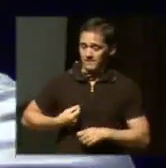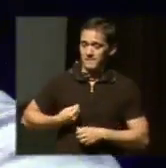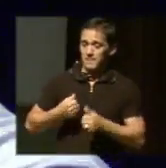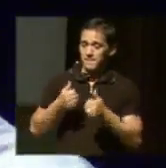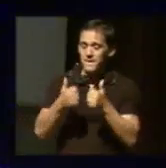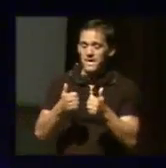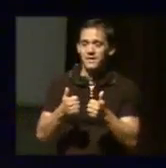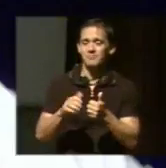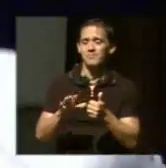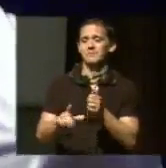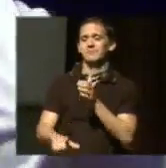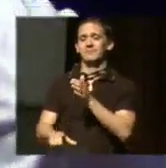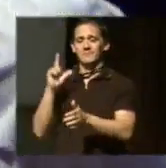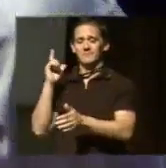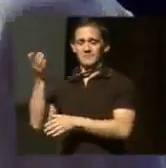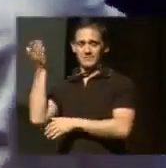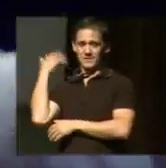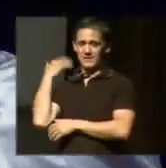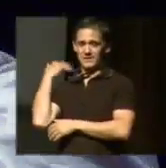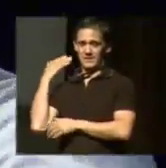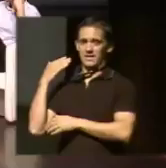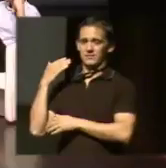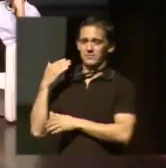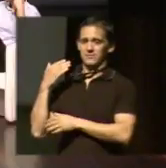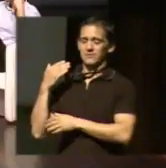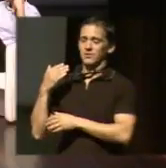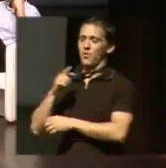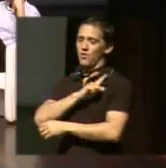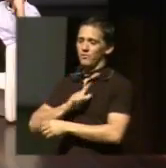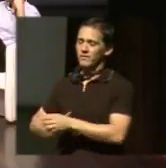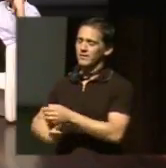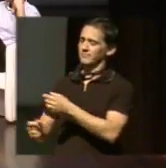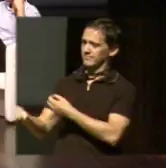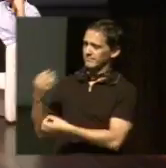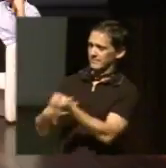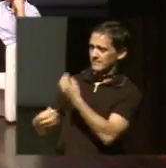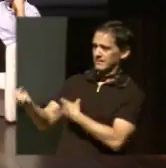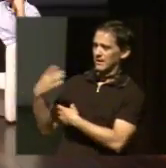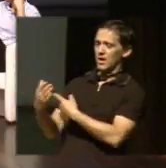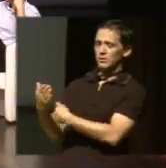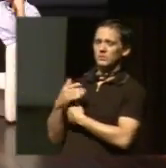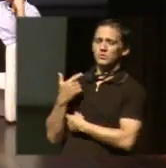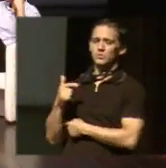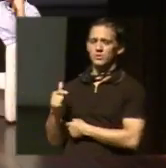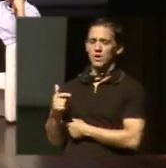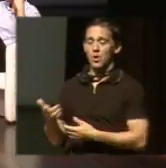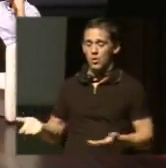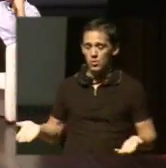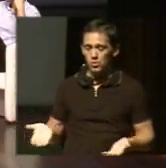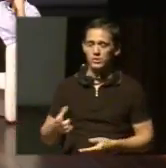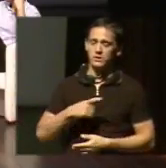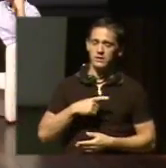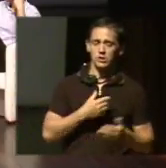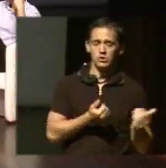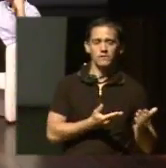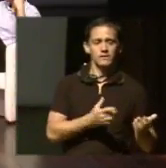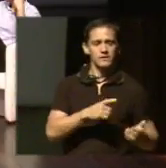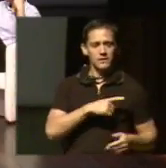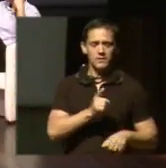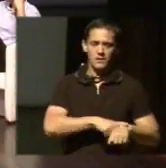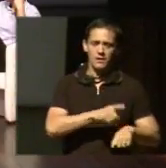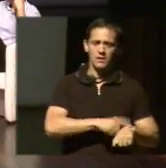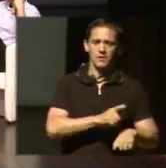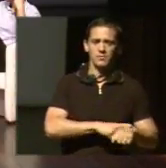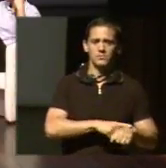as condições necessárias. Alguns, pelo menos. Hoje em dia, o jovem, ele tem tempo, ele tem disposição e até